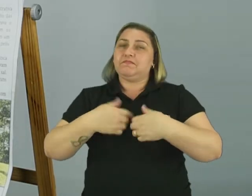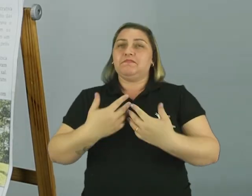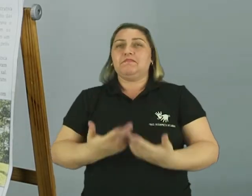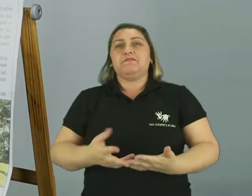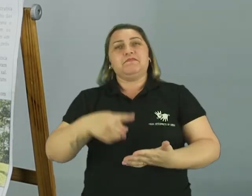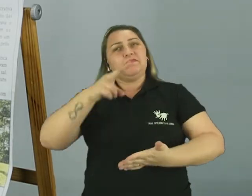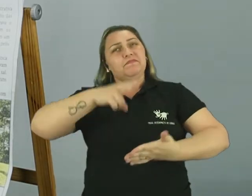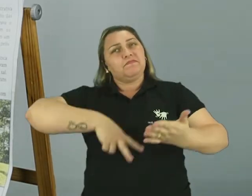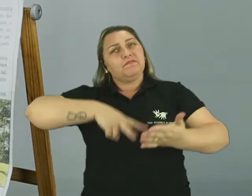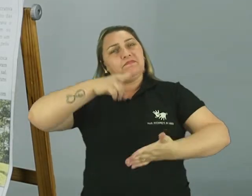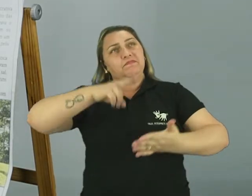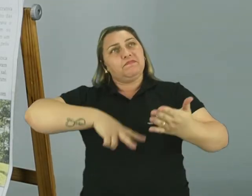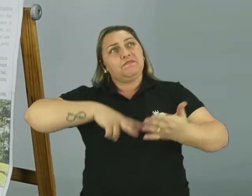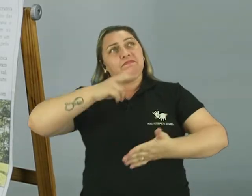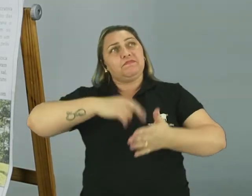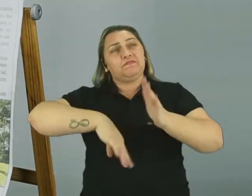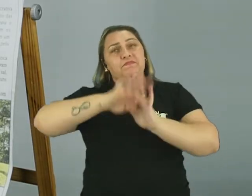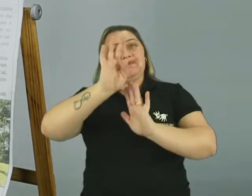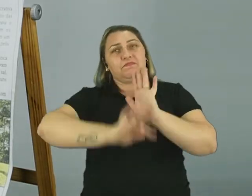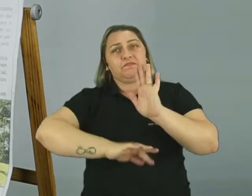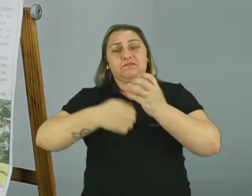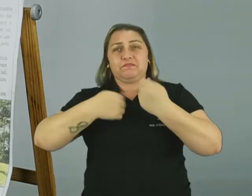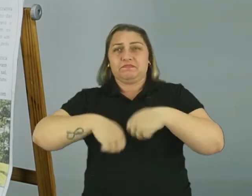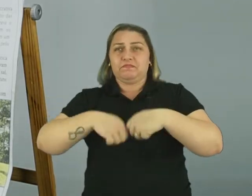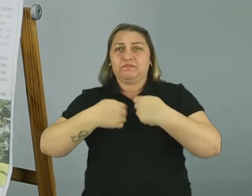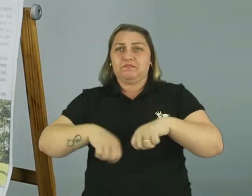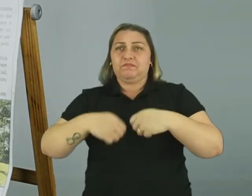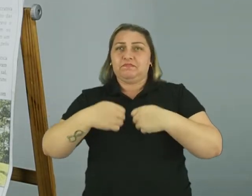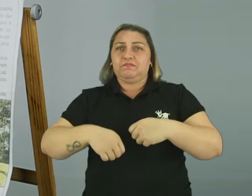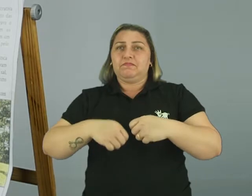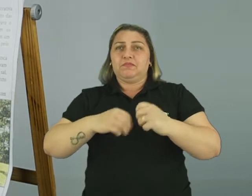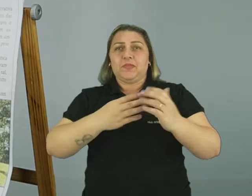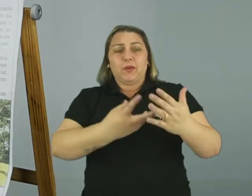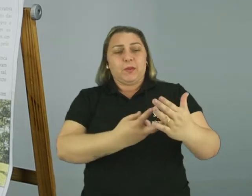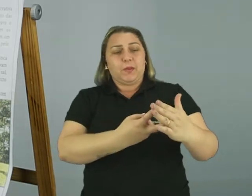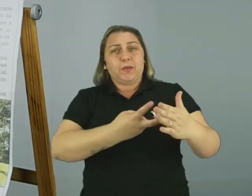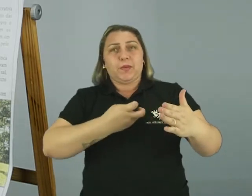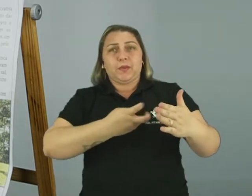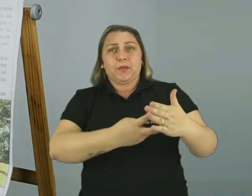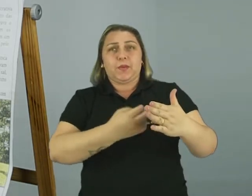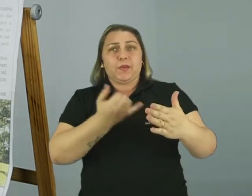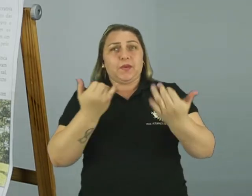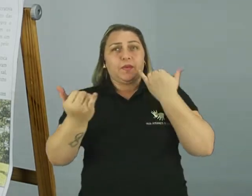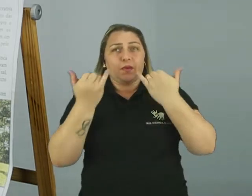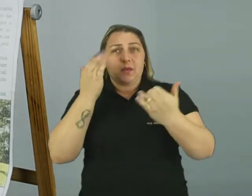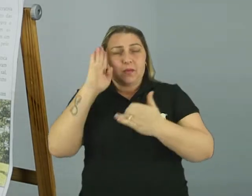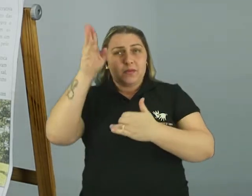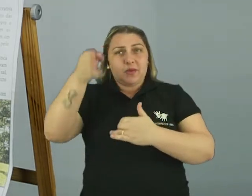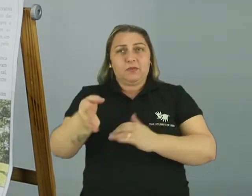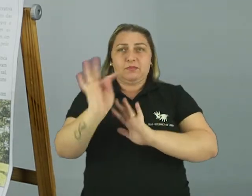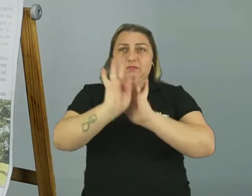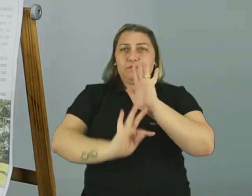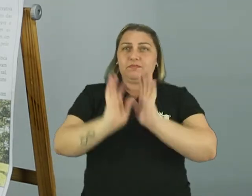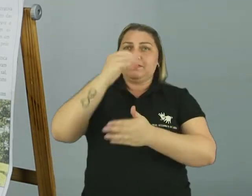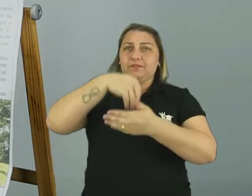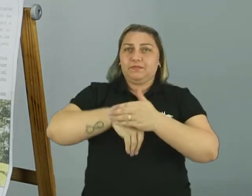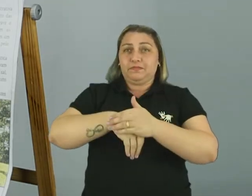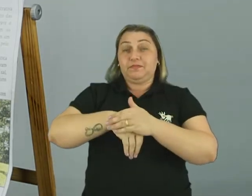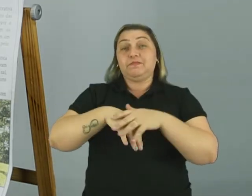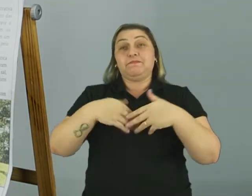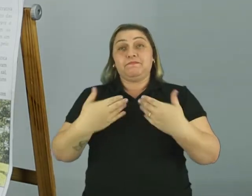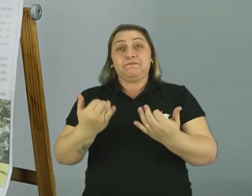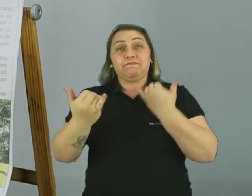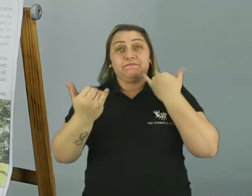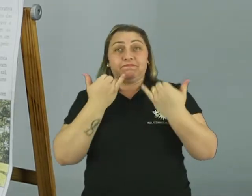Quando você lê um texto, você precisa o quê? Tirar as informações principais daquele texto.